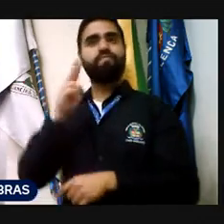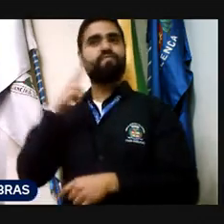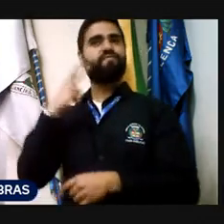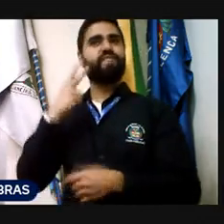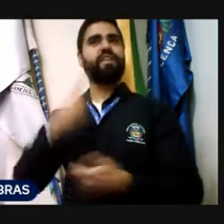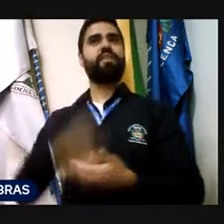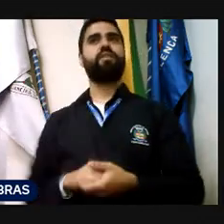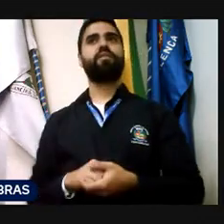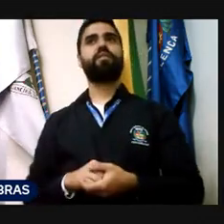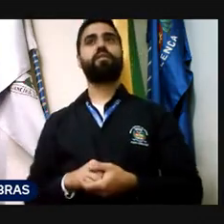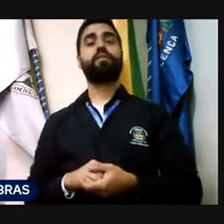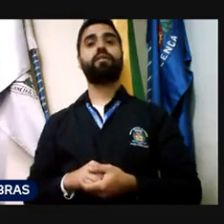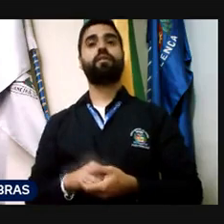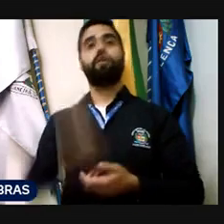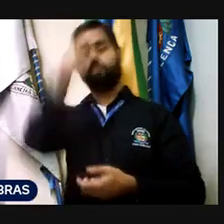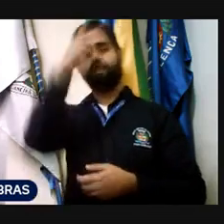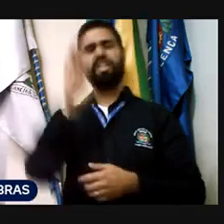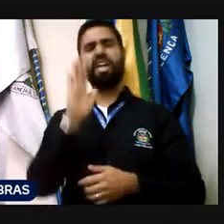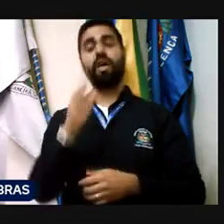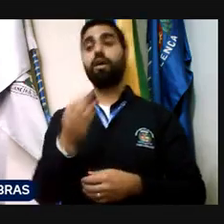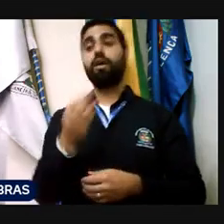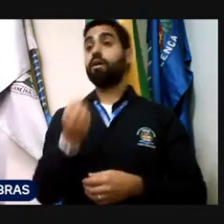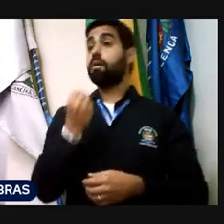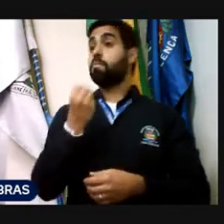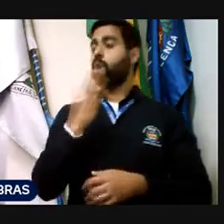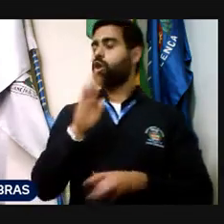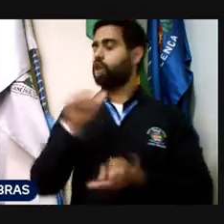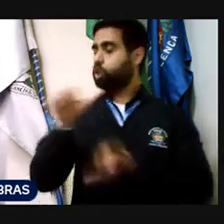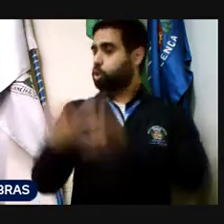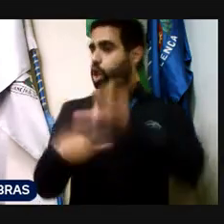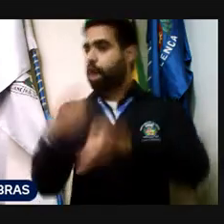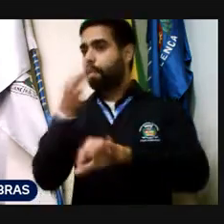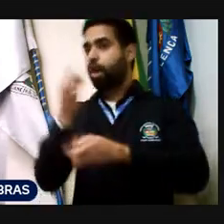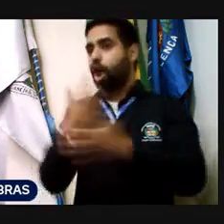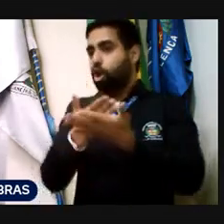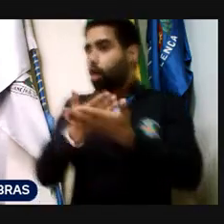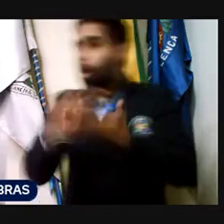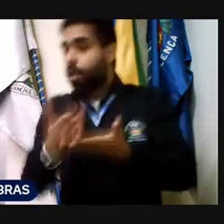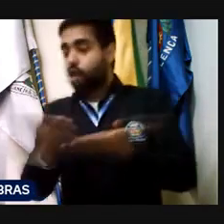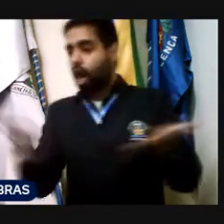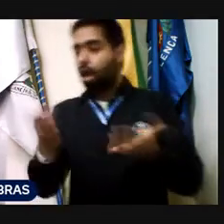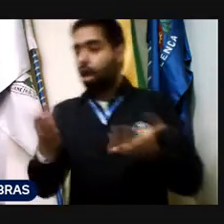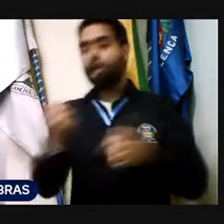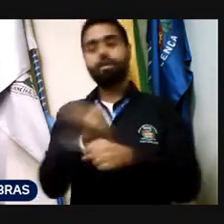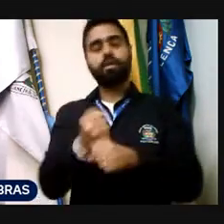Ainda bem que já troquei já meu posicionamento logo no começo dessa legislatura.